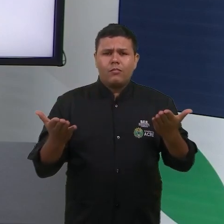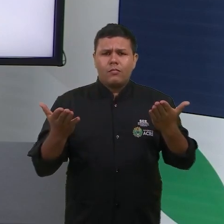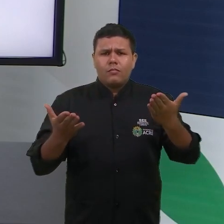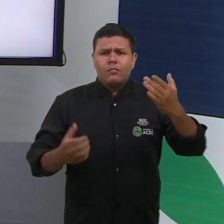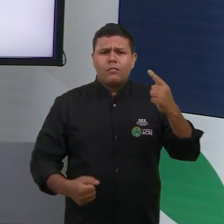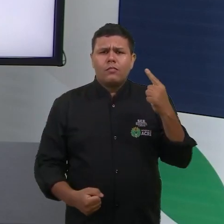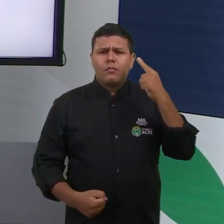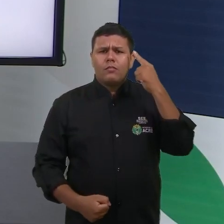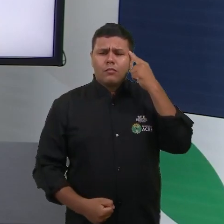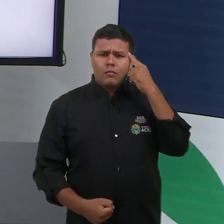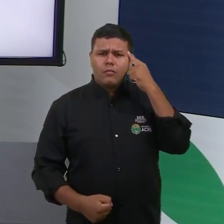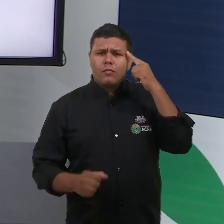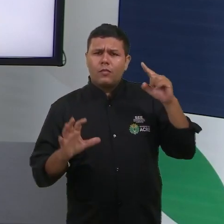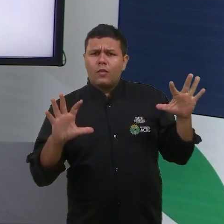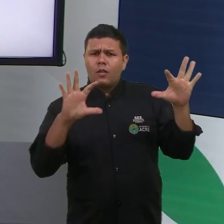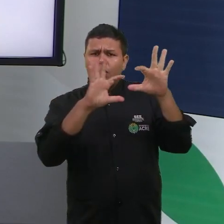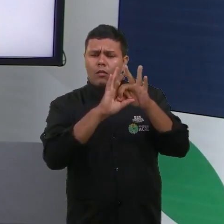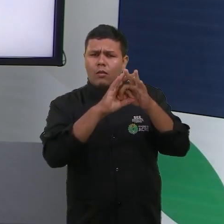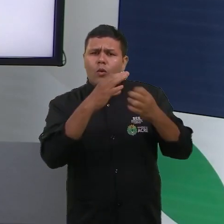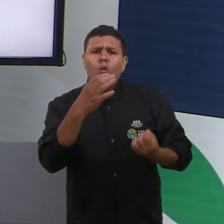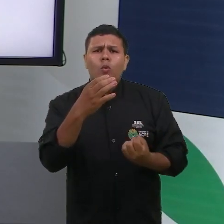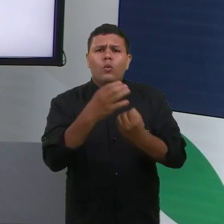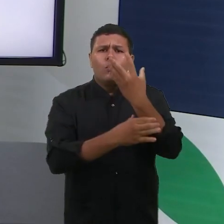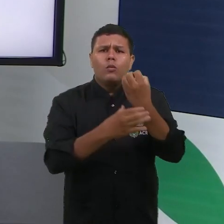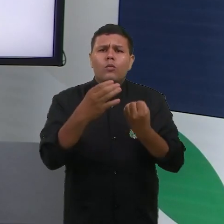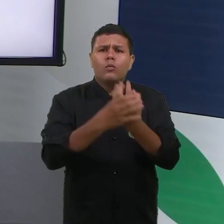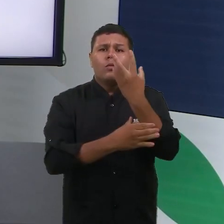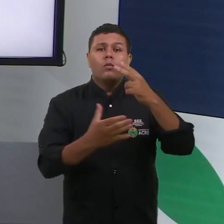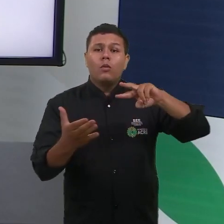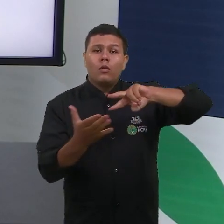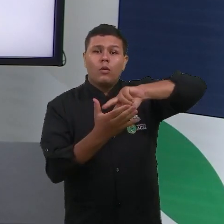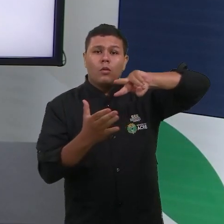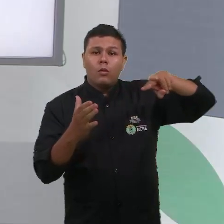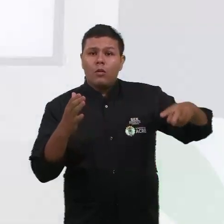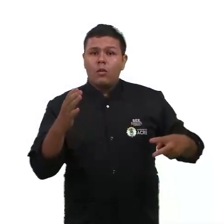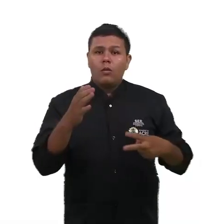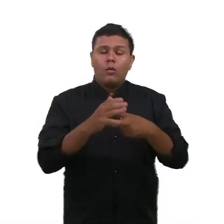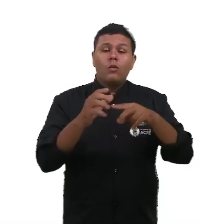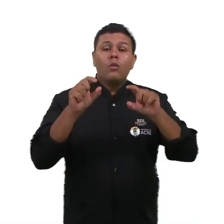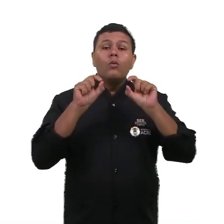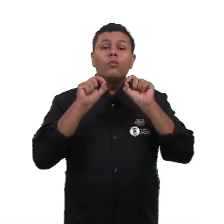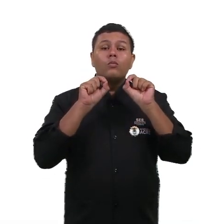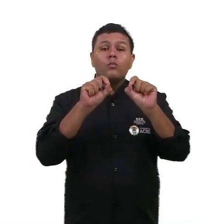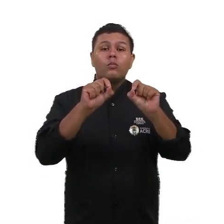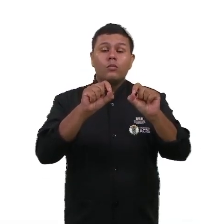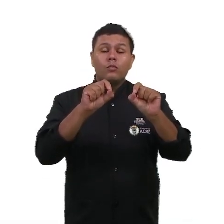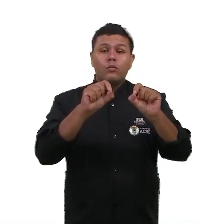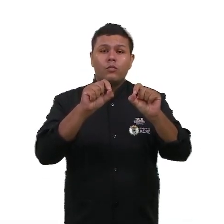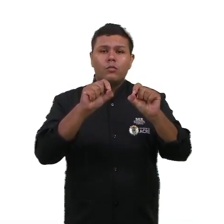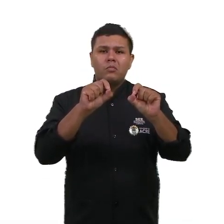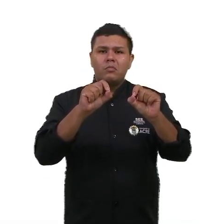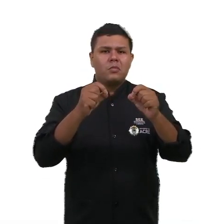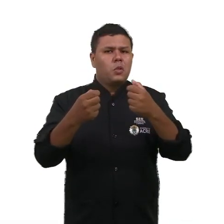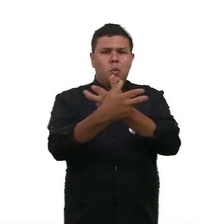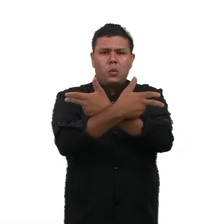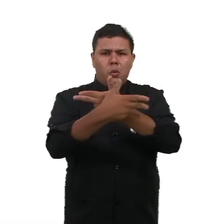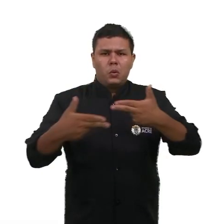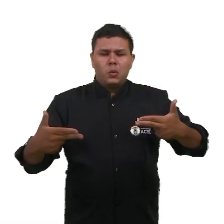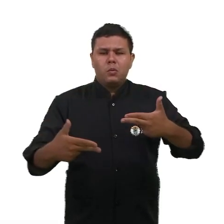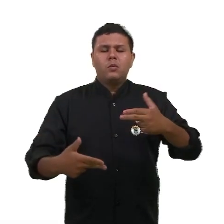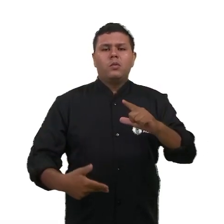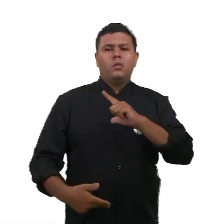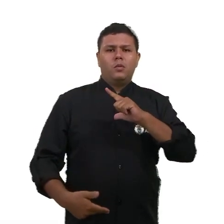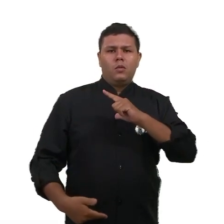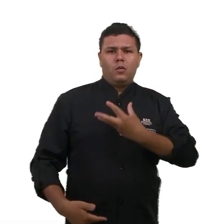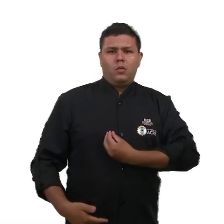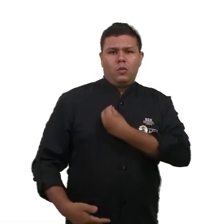ideia casada, com o criacionismo, que quer dizer o quê? Que vem da crença que os seres vivos foram criados